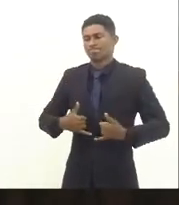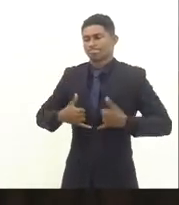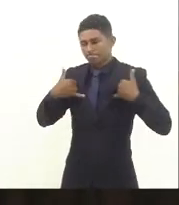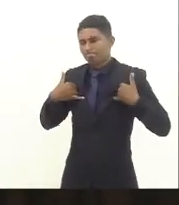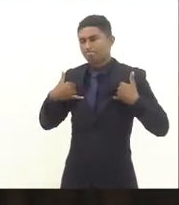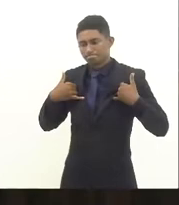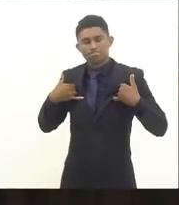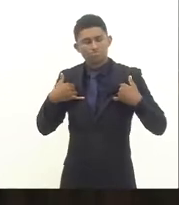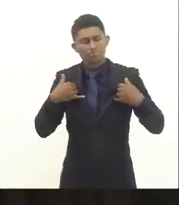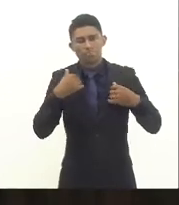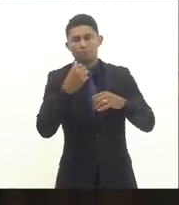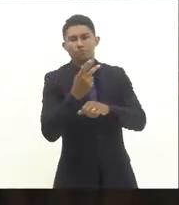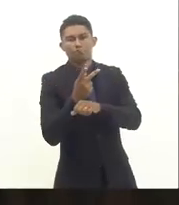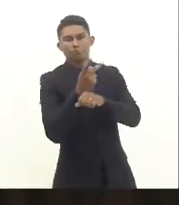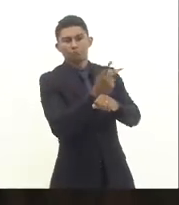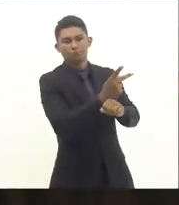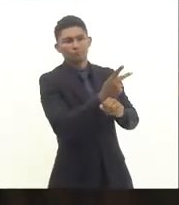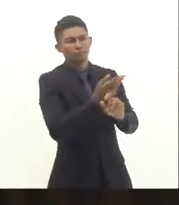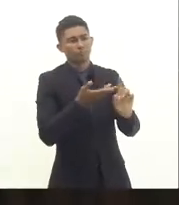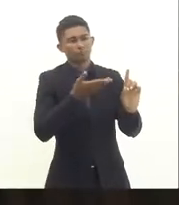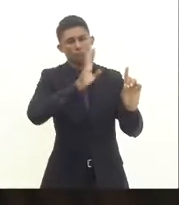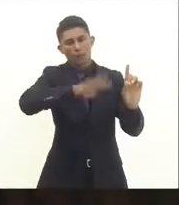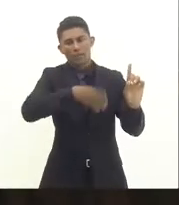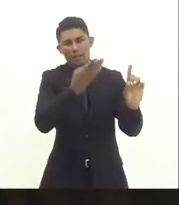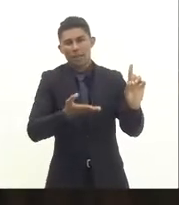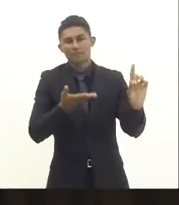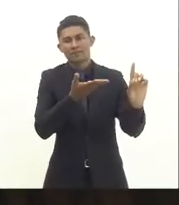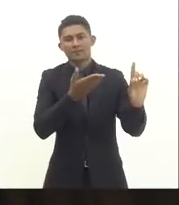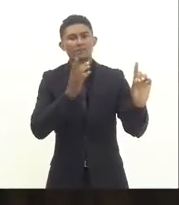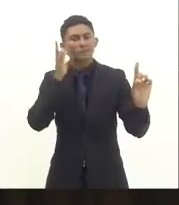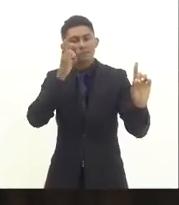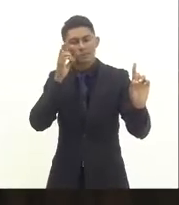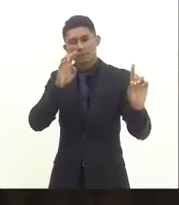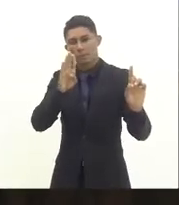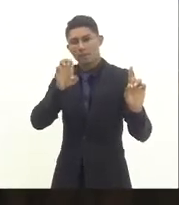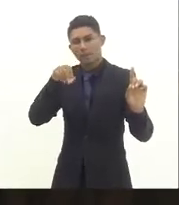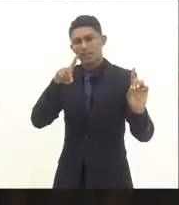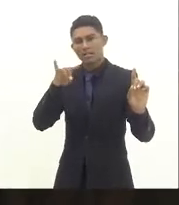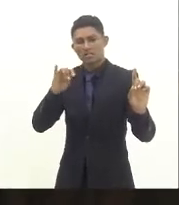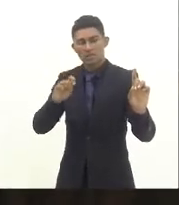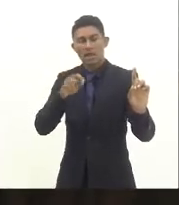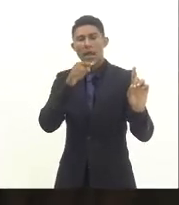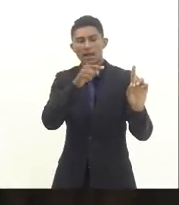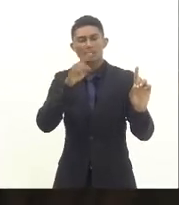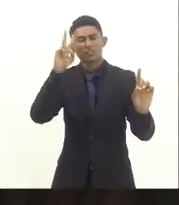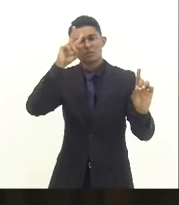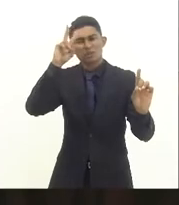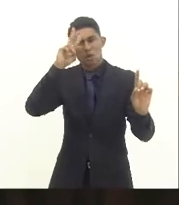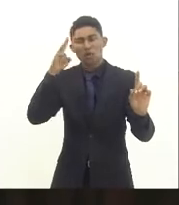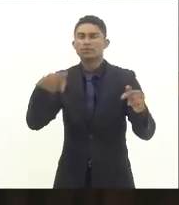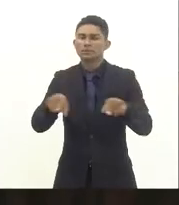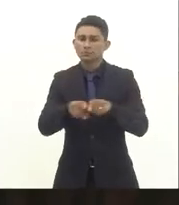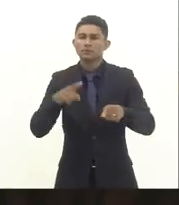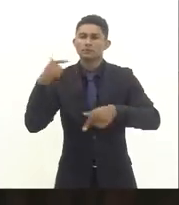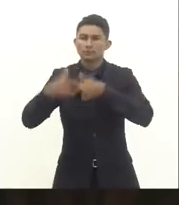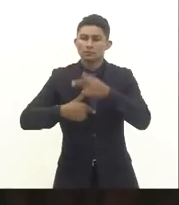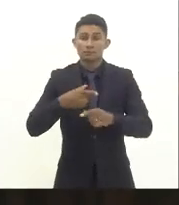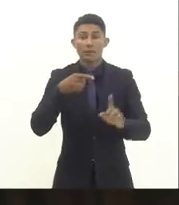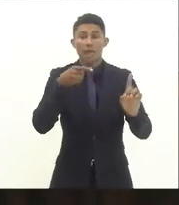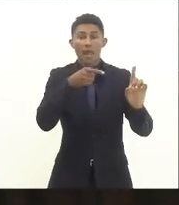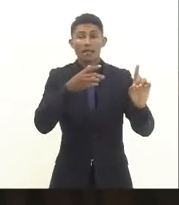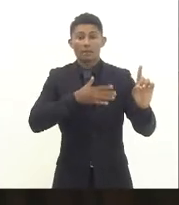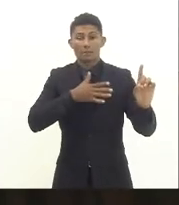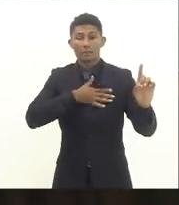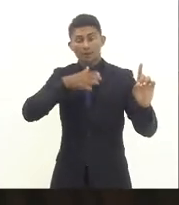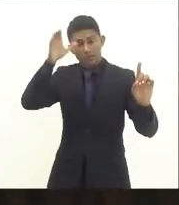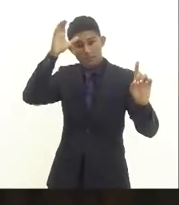a nobre deputada Benedita sua trajetória sua história mais que isso ela é minha tia